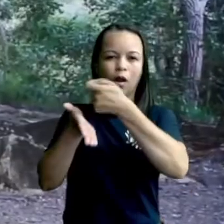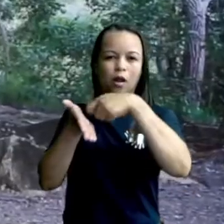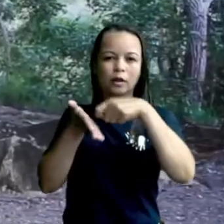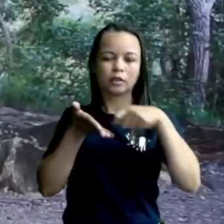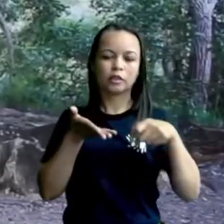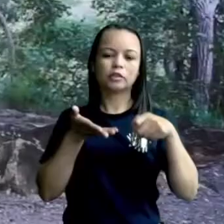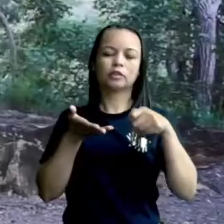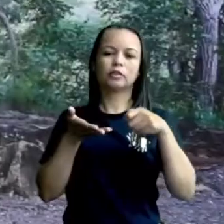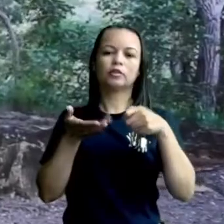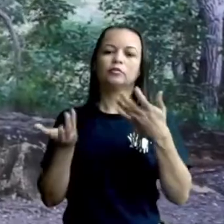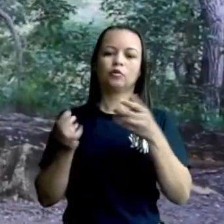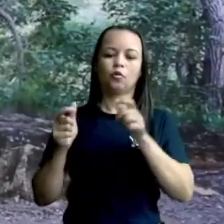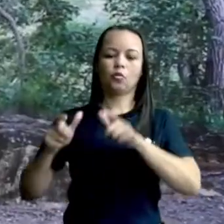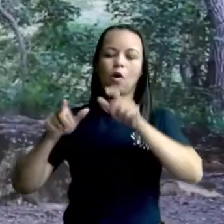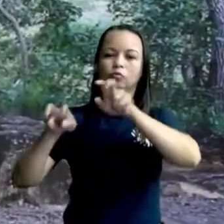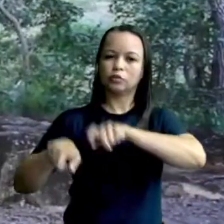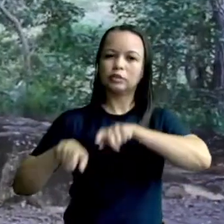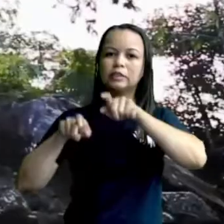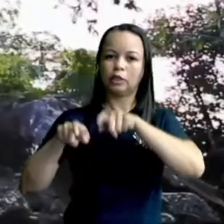o espigão principal.